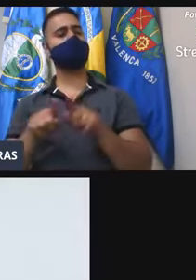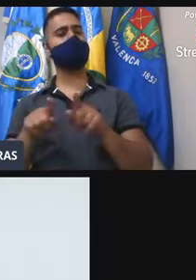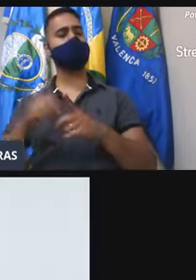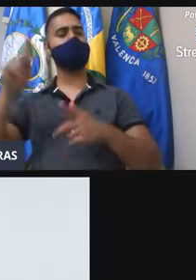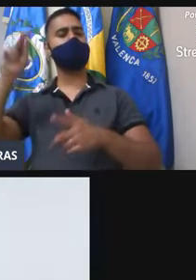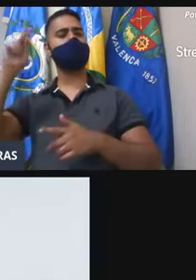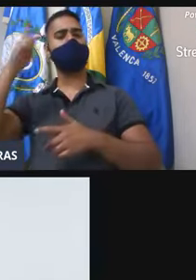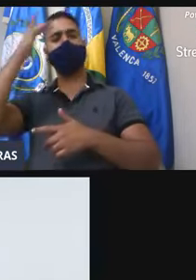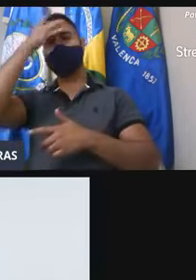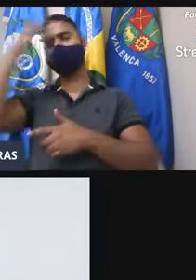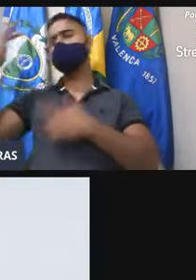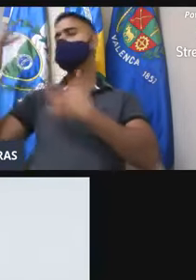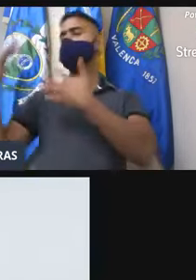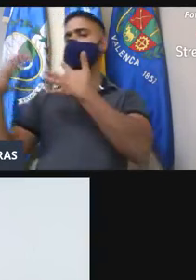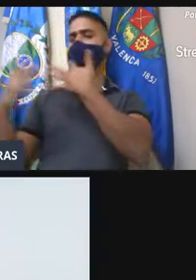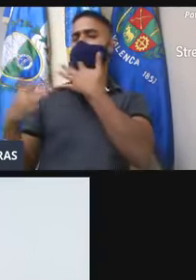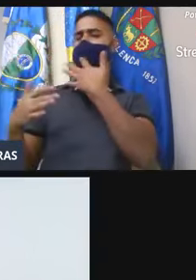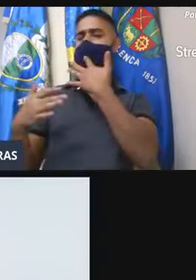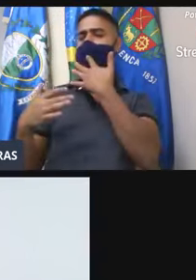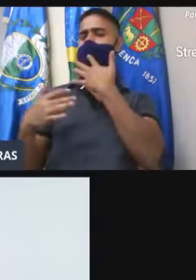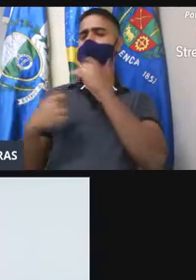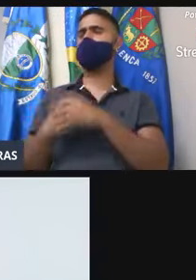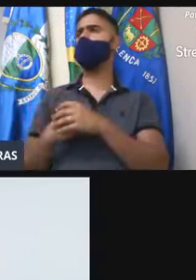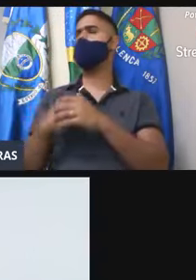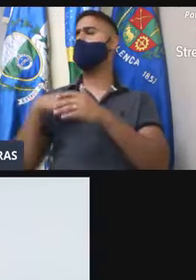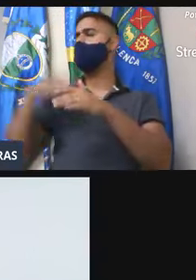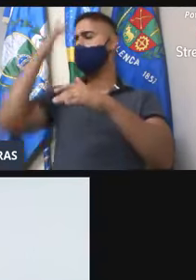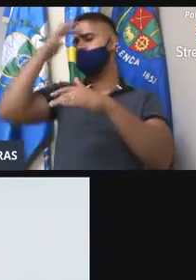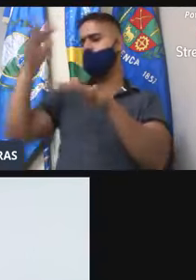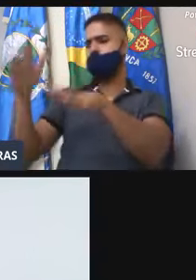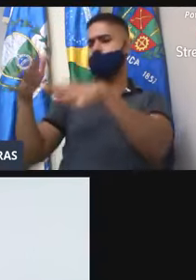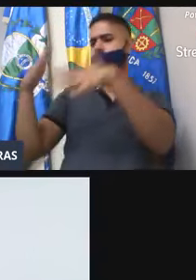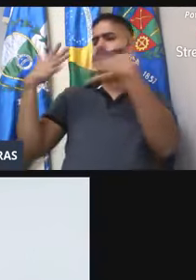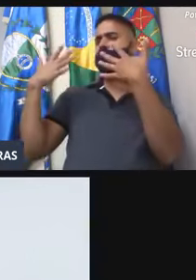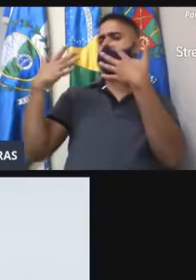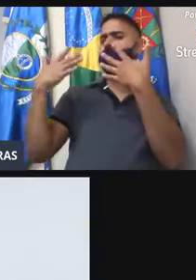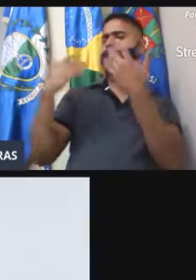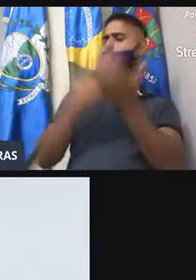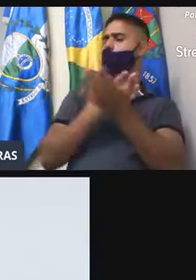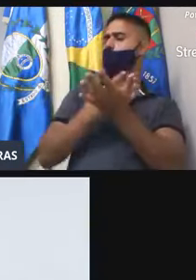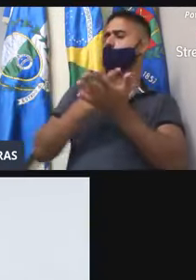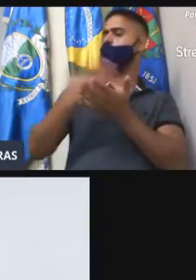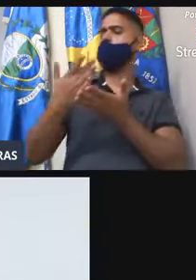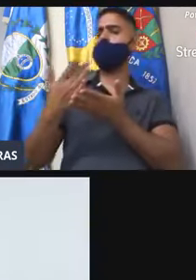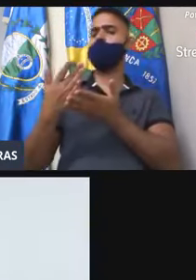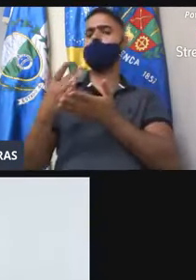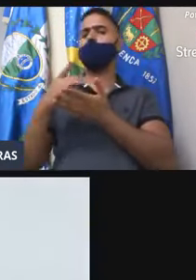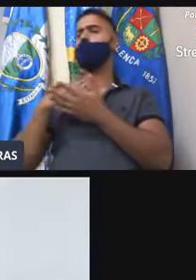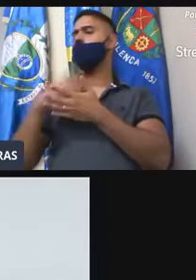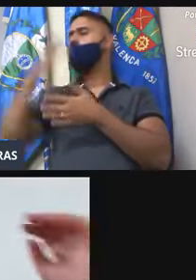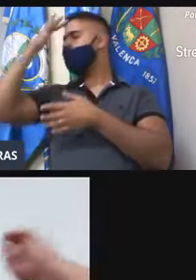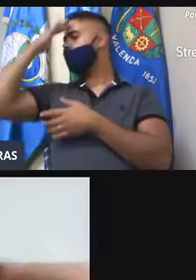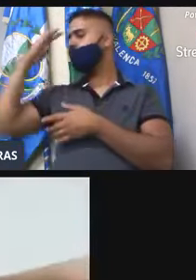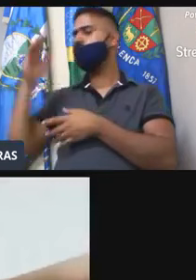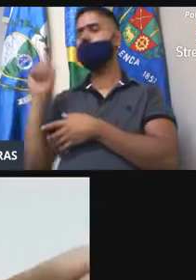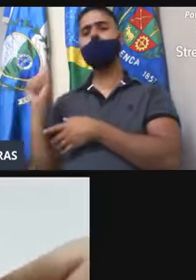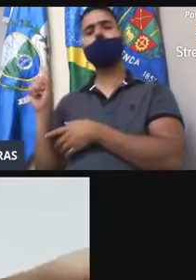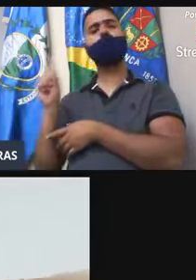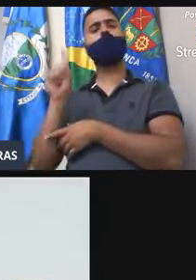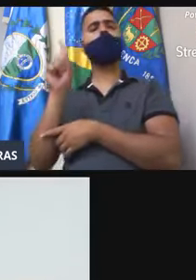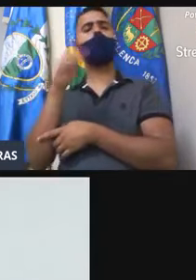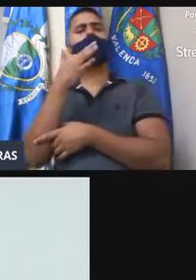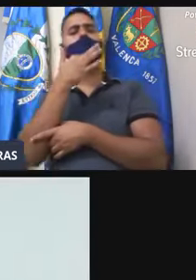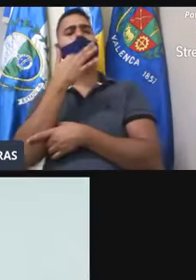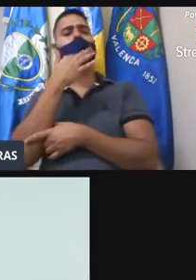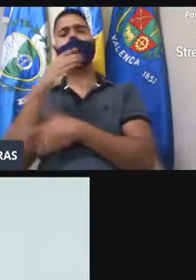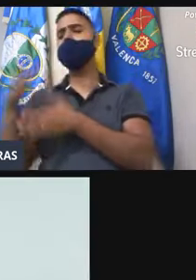pessoas que realmente conhecem, né, ter um atrativo, iniciar, né, um atrativo para aquele